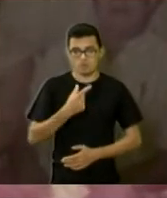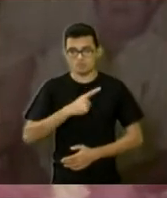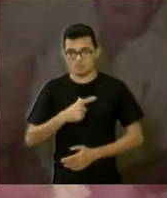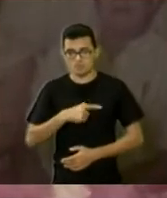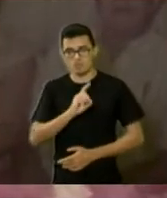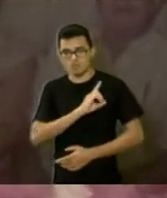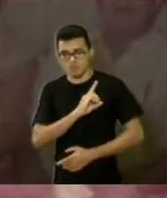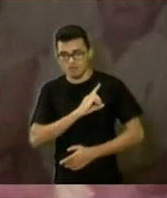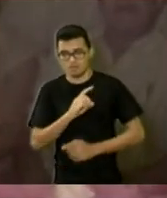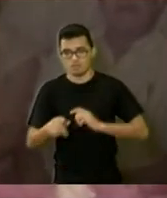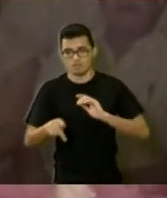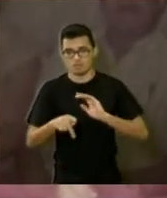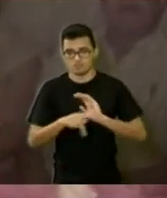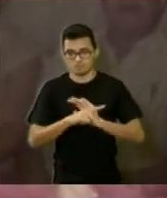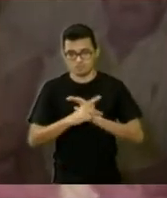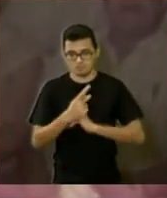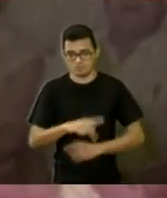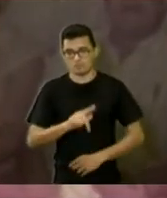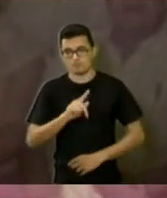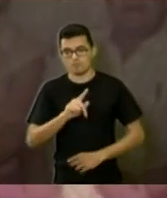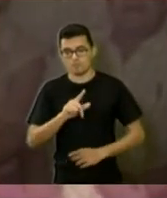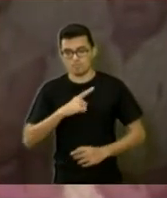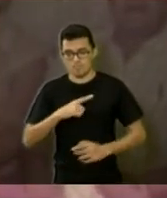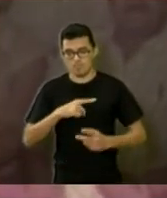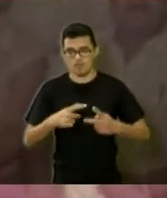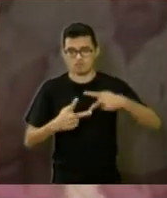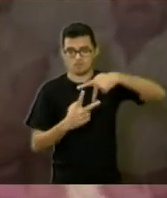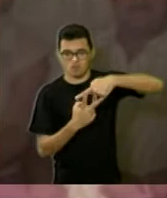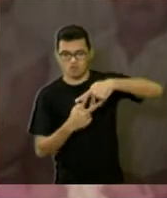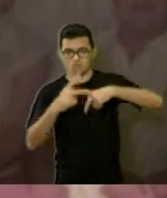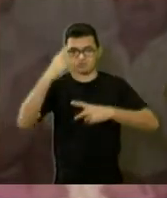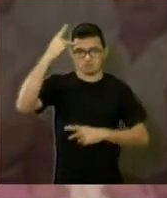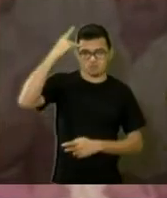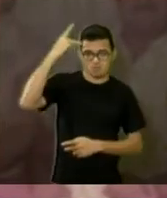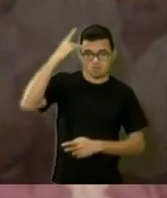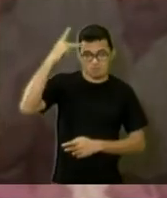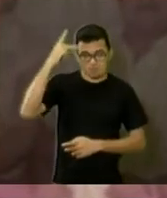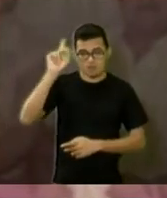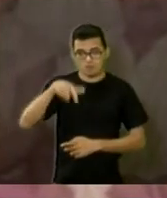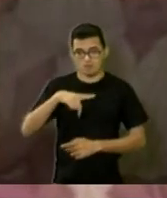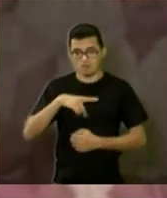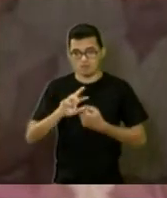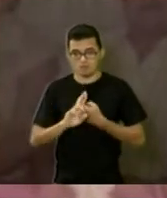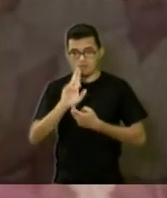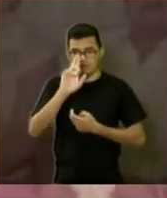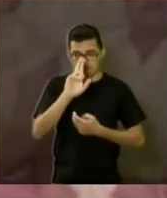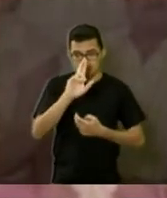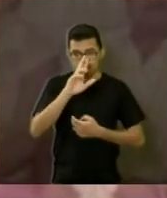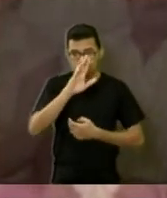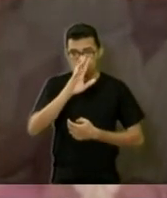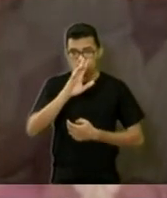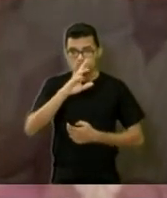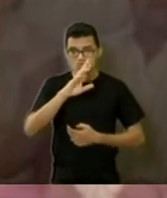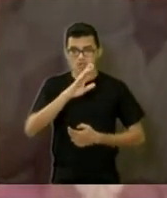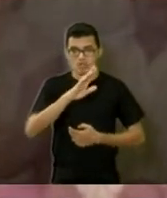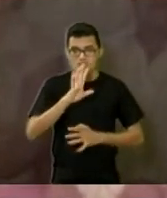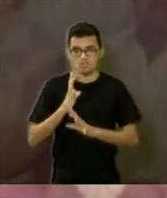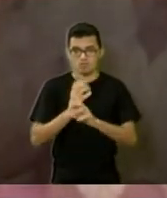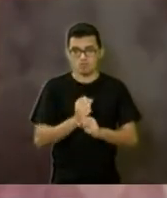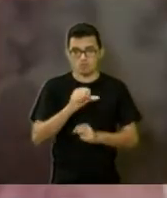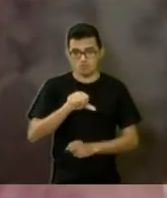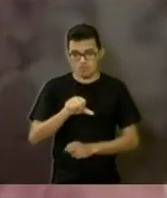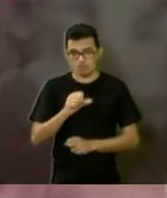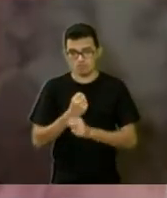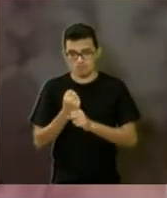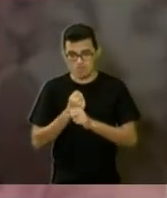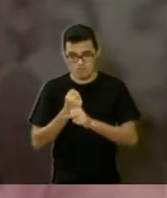de grão-mestre das grandes lojas maçônicas de São Paulo, sendo seu representante na região por 9 anos. Sua atuação